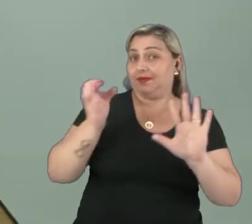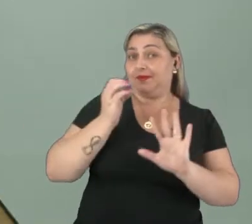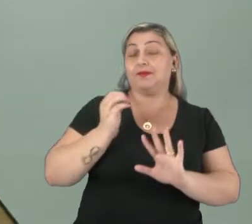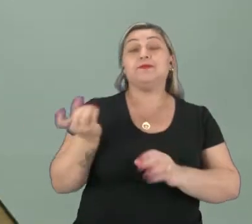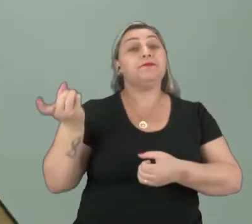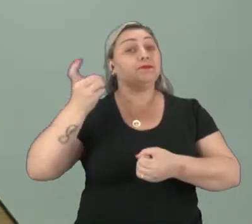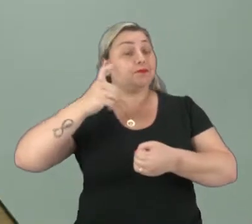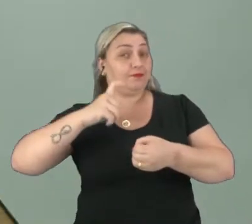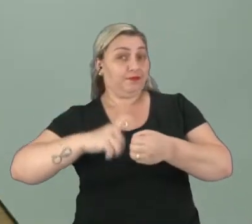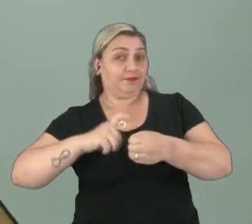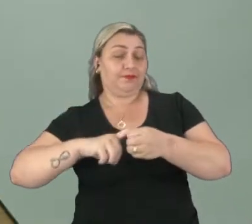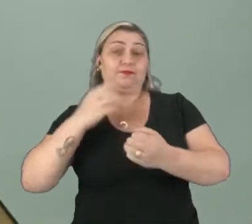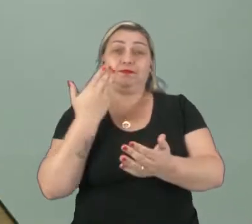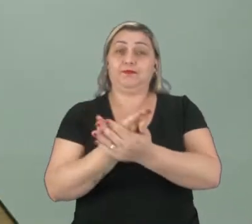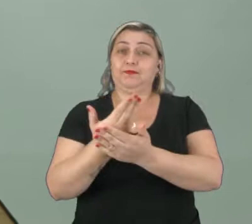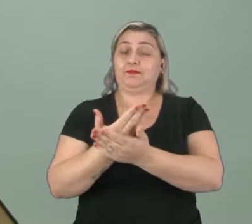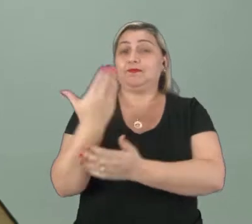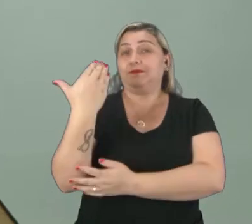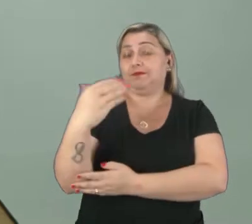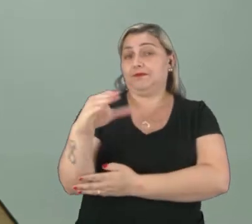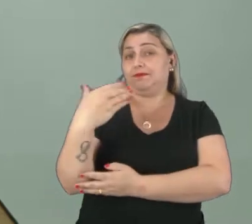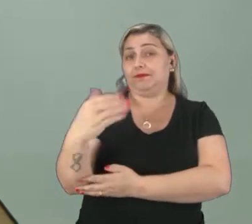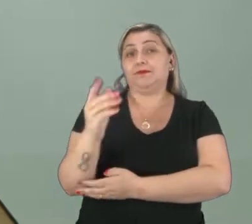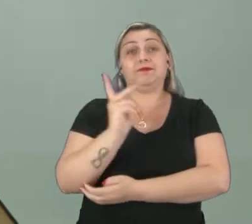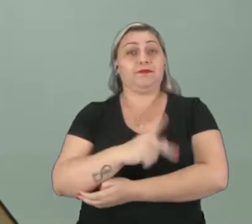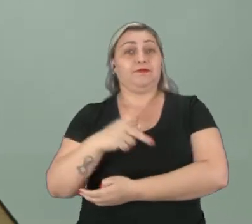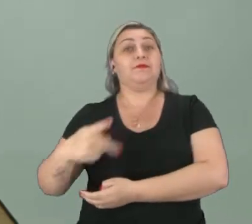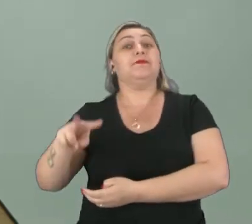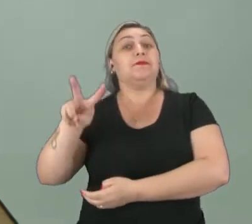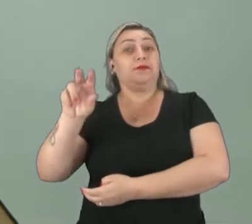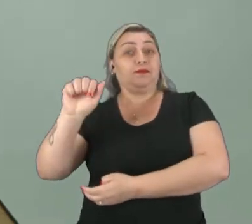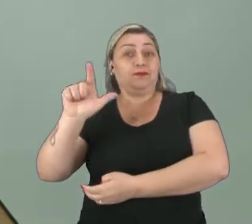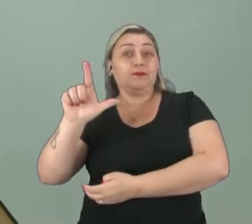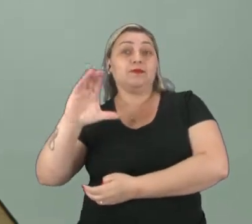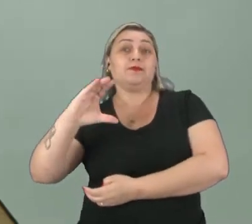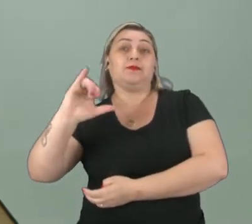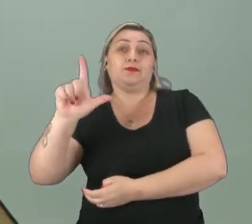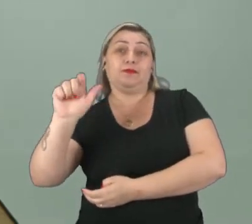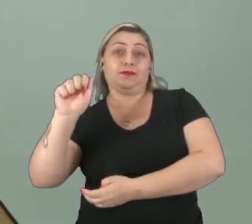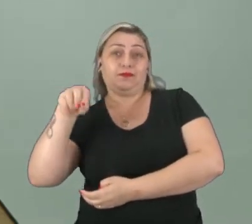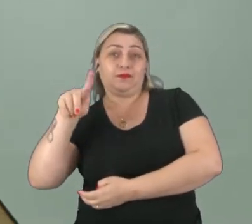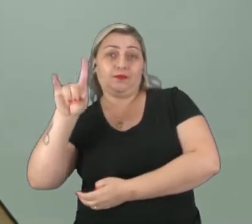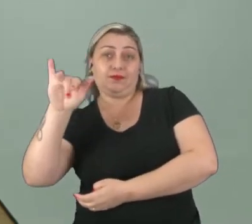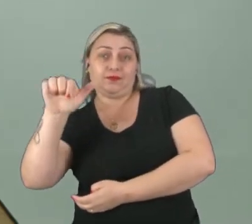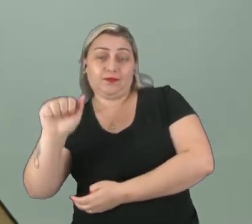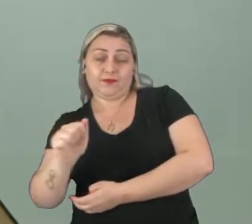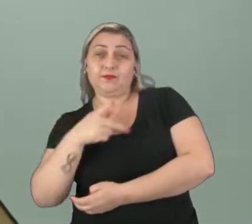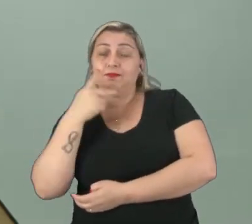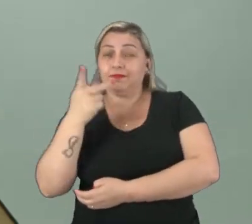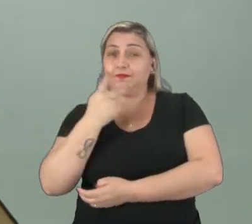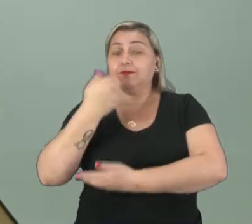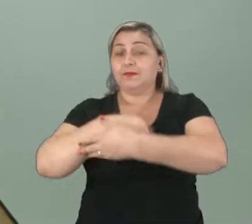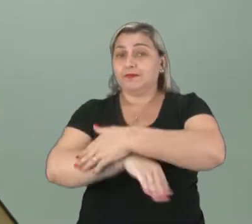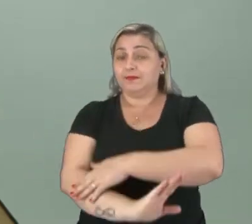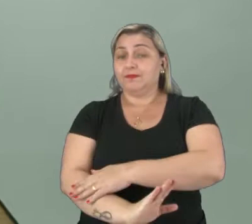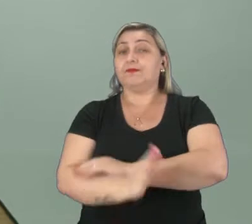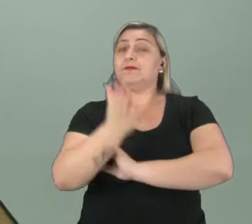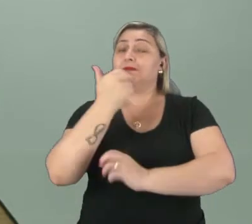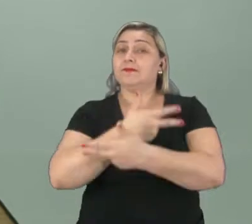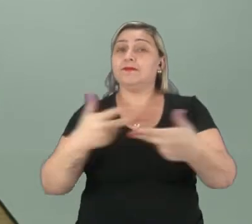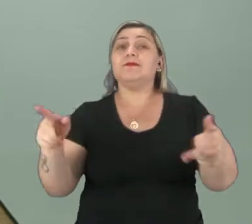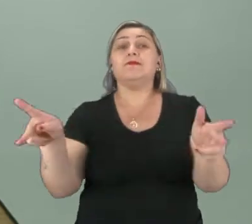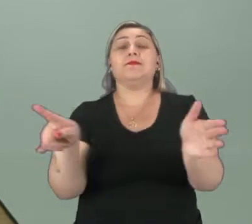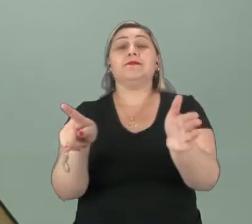Olá, estamos de volta para a nossa aula de ciências. Eu sou a professora Valcilândia e nós vamos falar sobre os hábitos alimentares